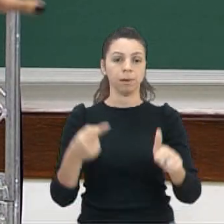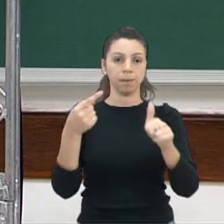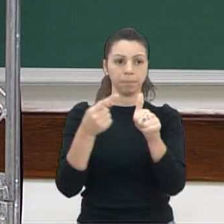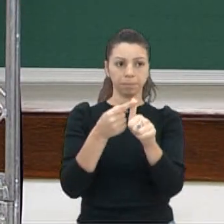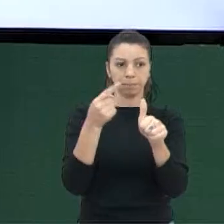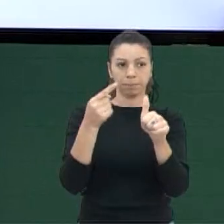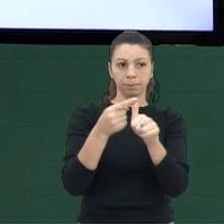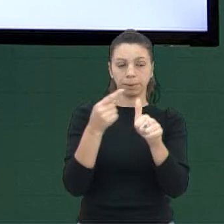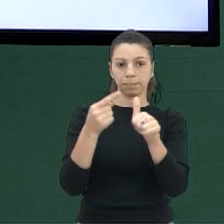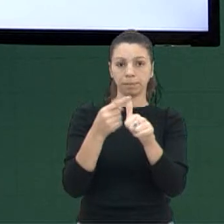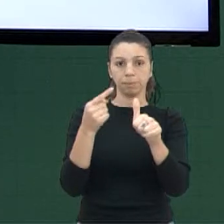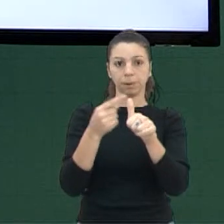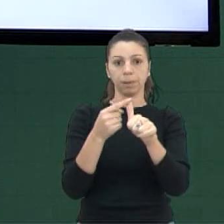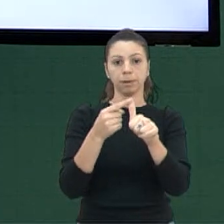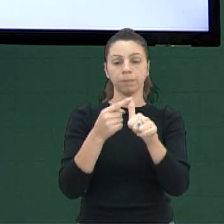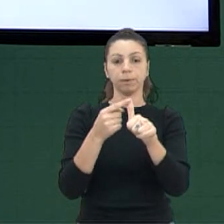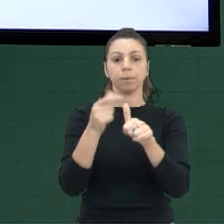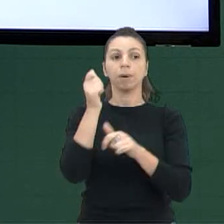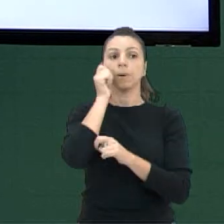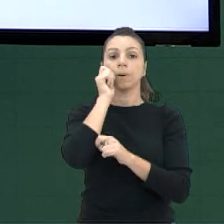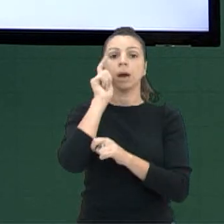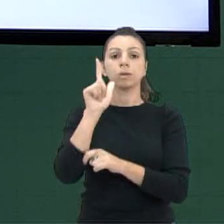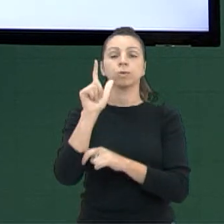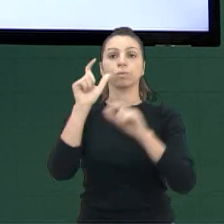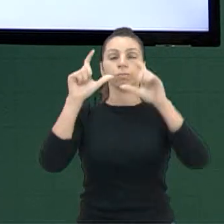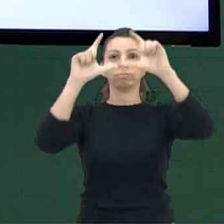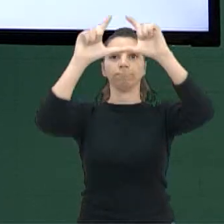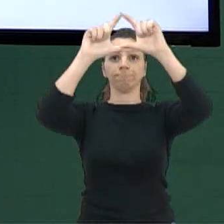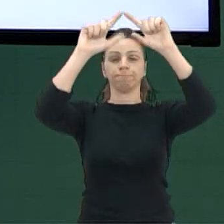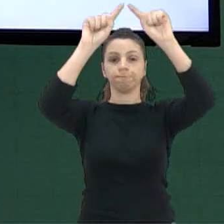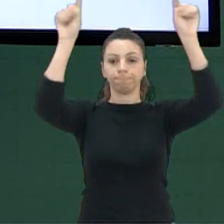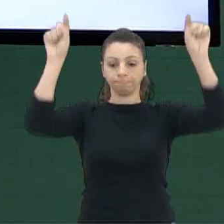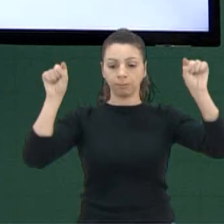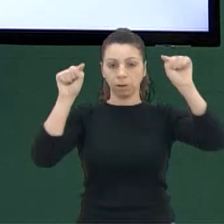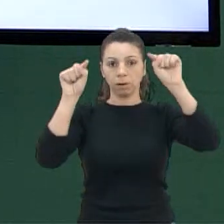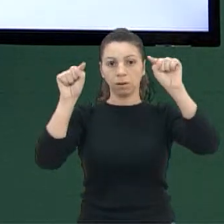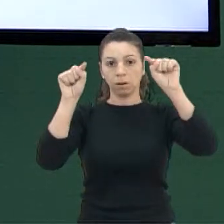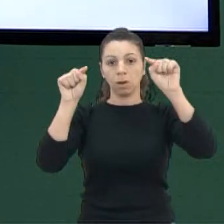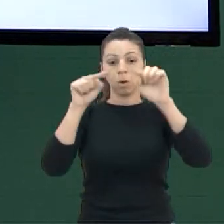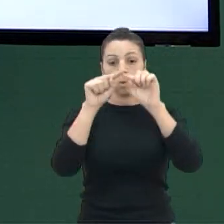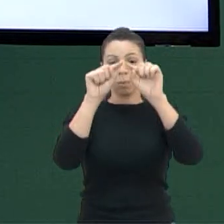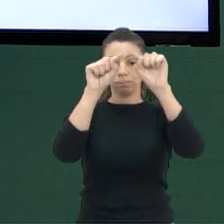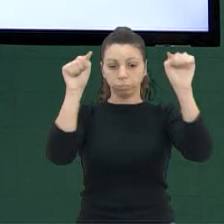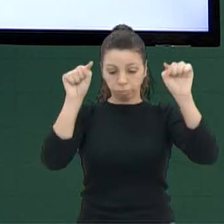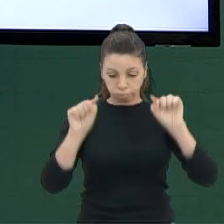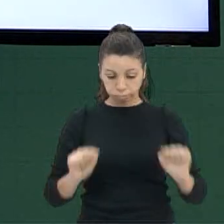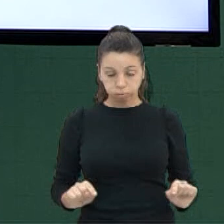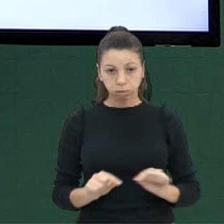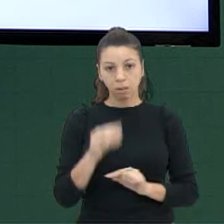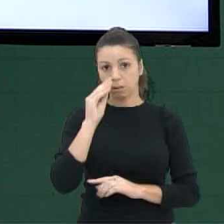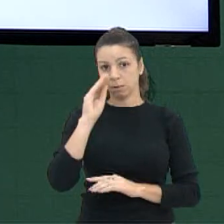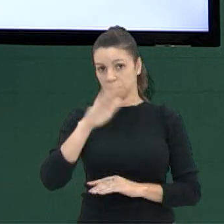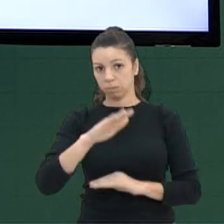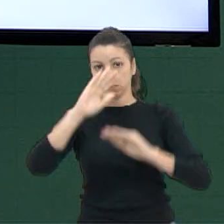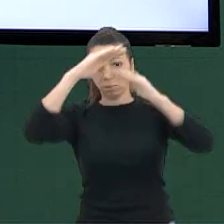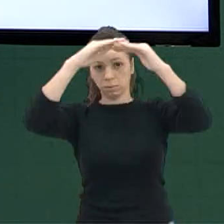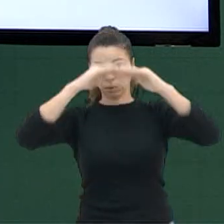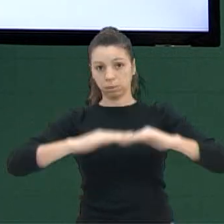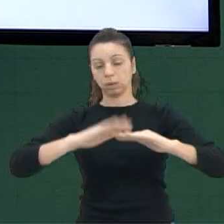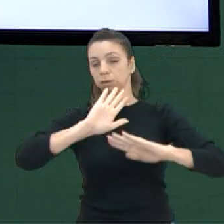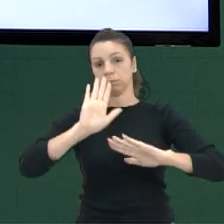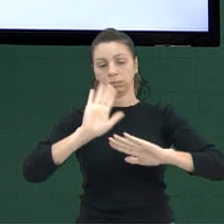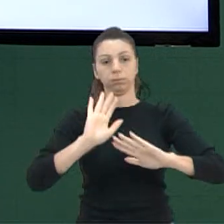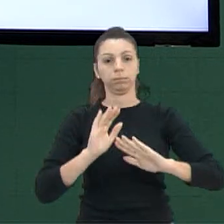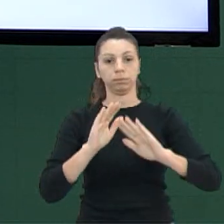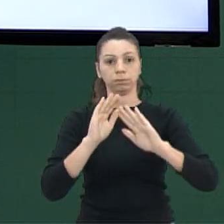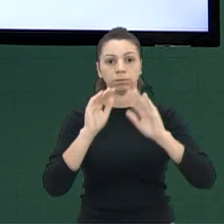o desenho azul e esqueci o desenho amarelo. O desenho azul é um quadrado. A área do quadrado é o lado